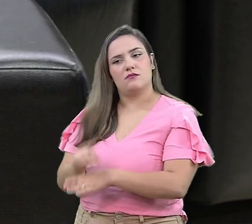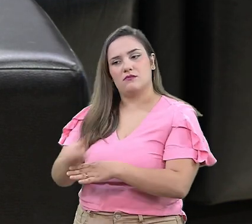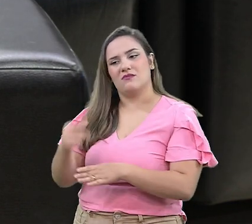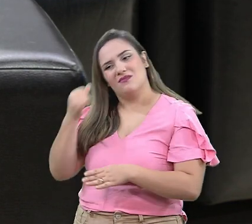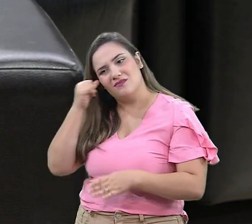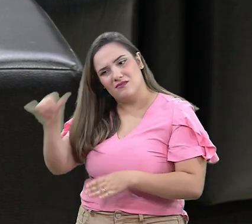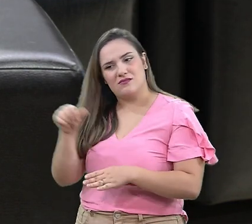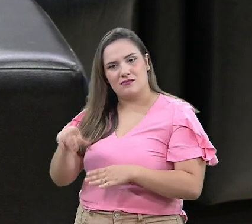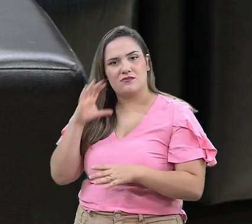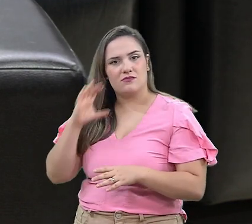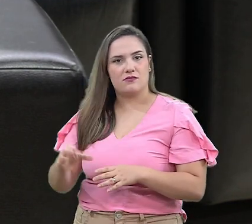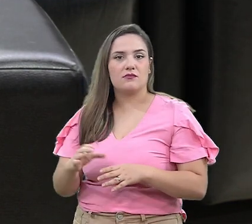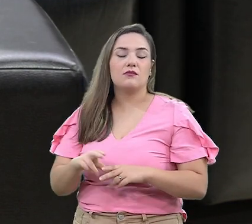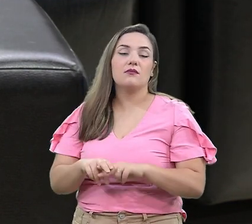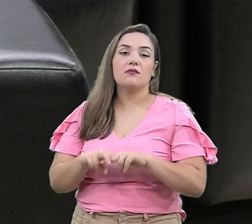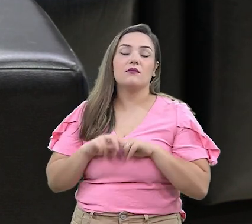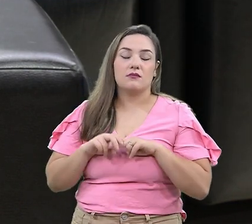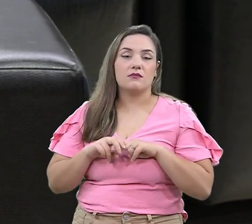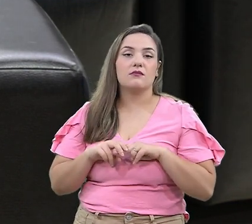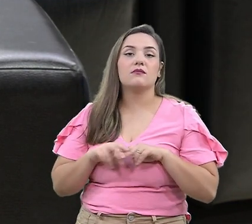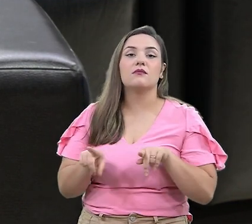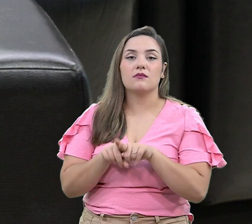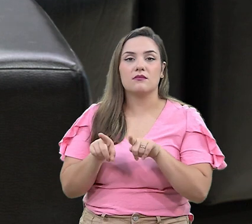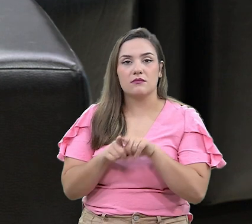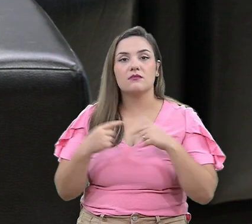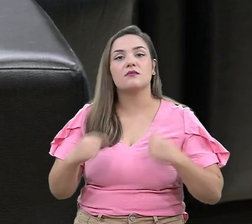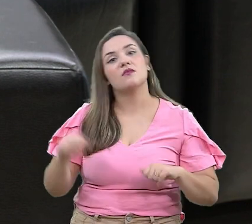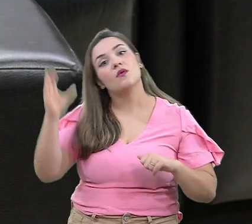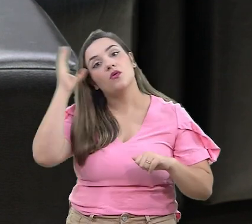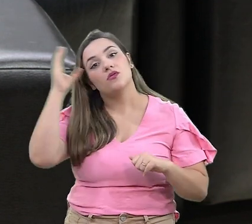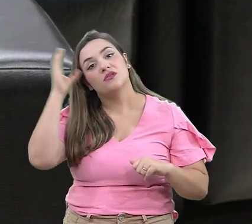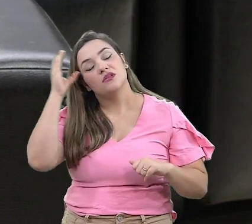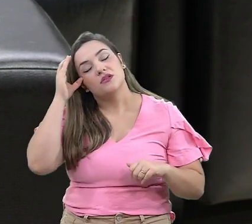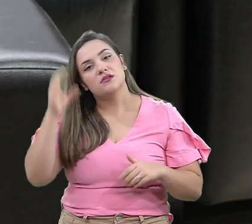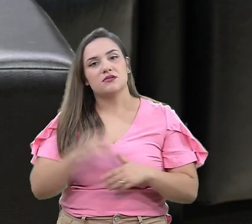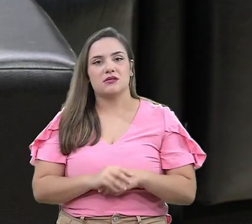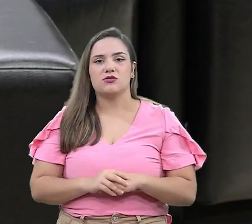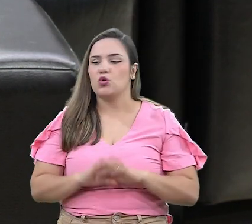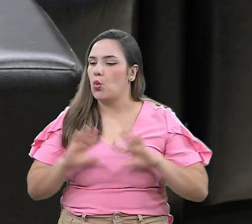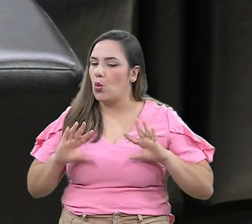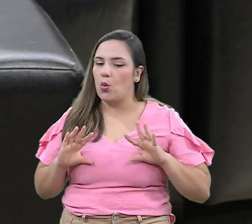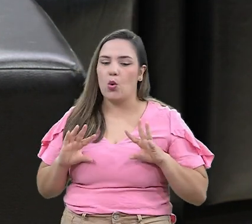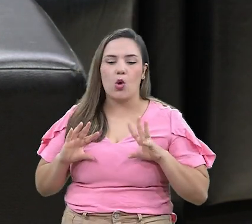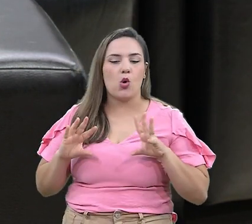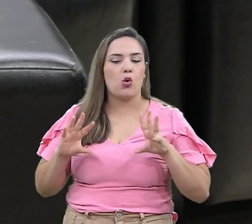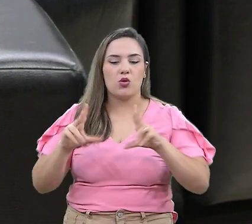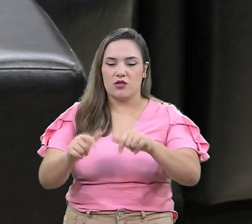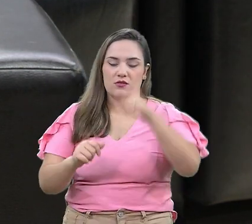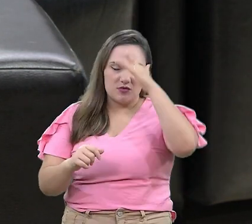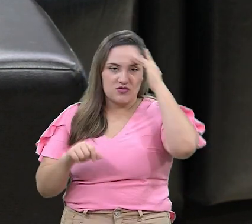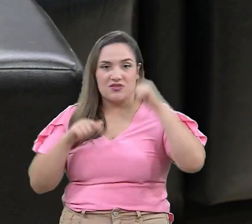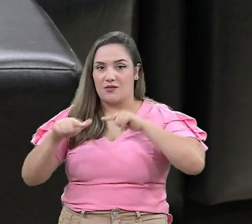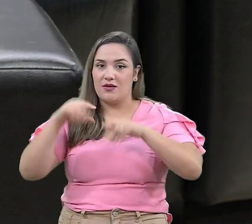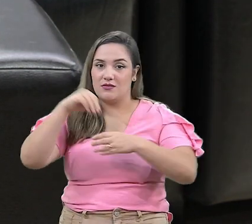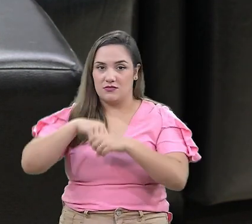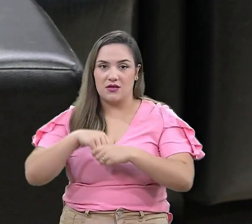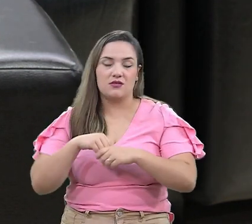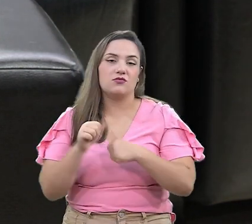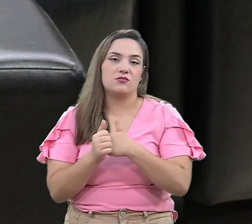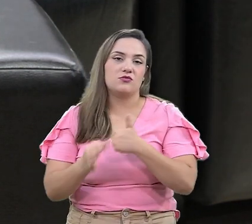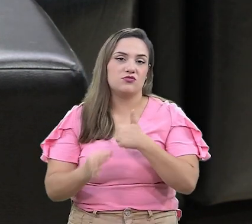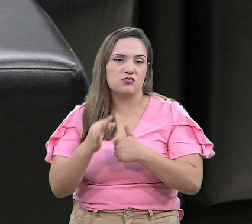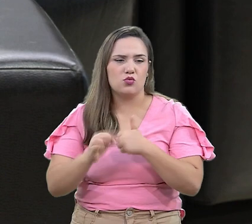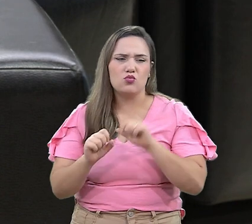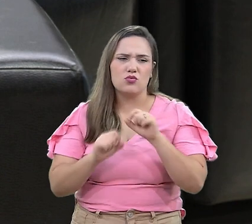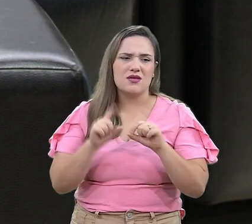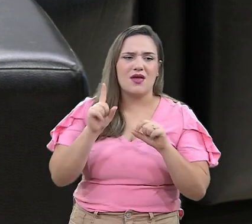Também nós temos que ter uma conscientização das pessoas que trabalham, o que é, o